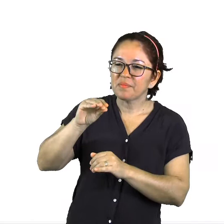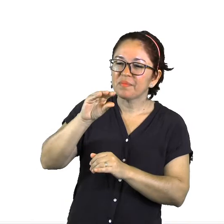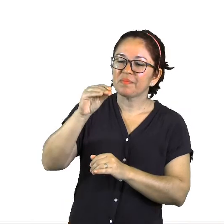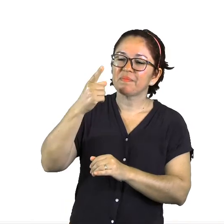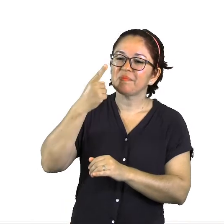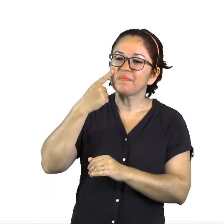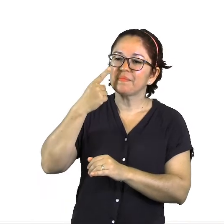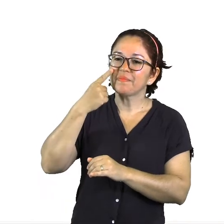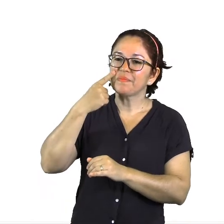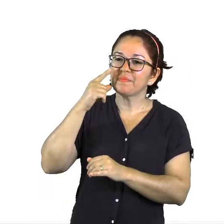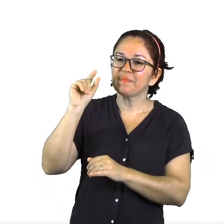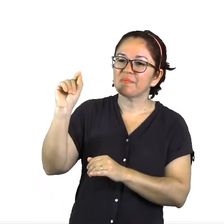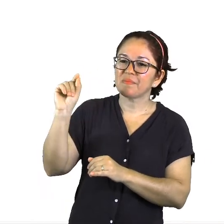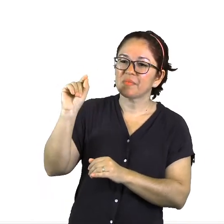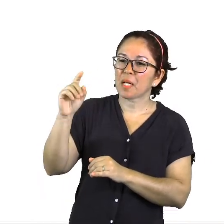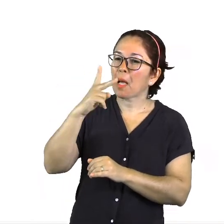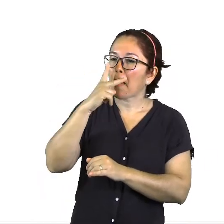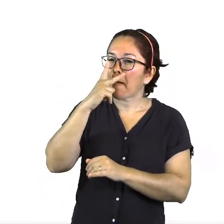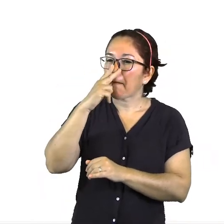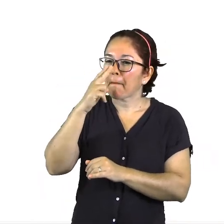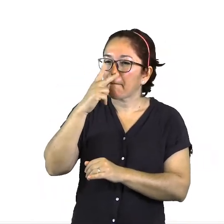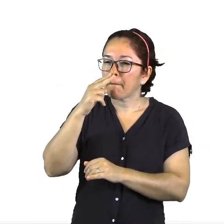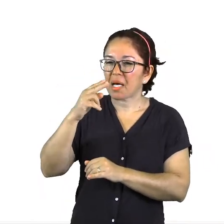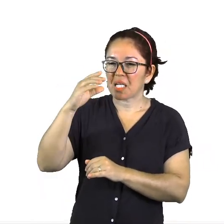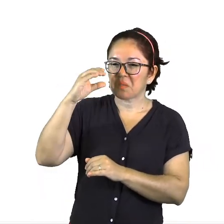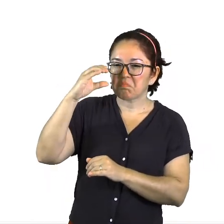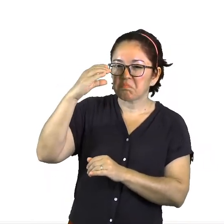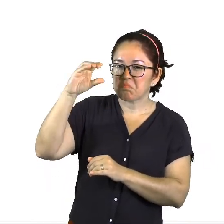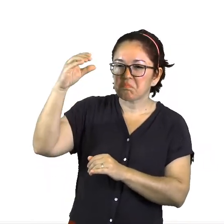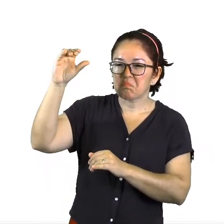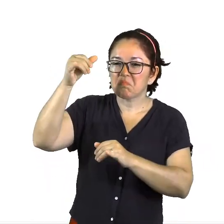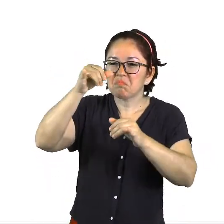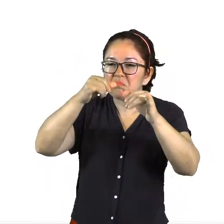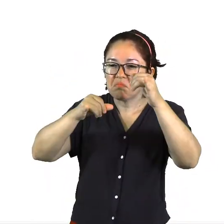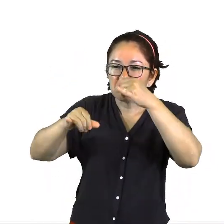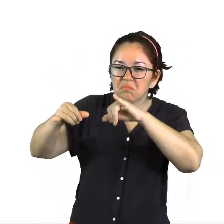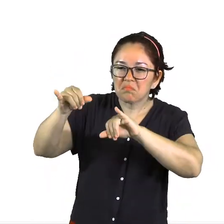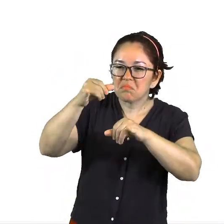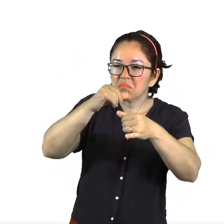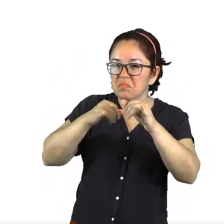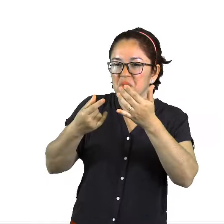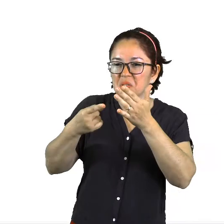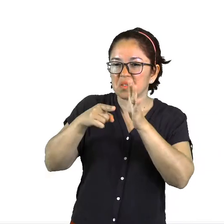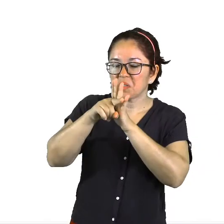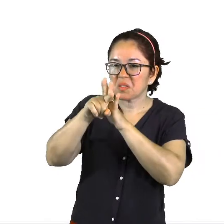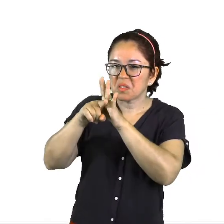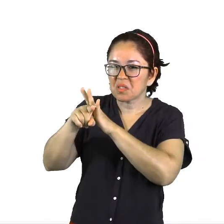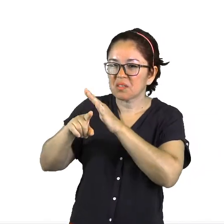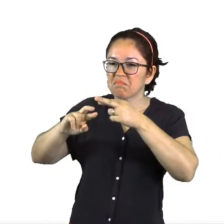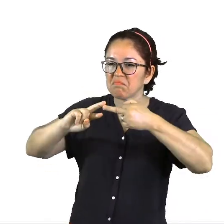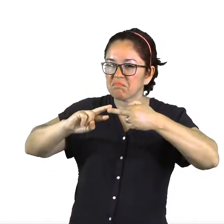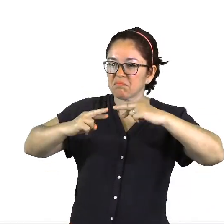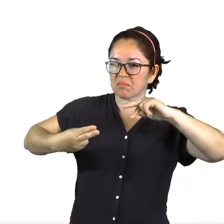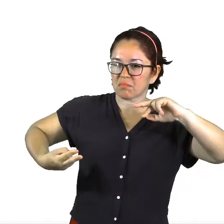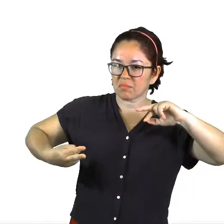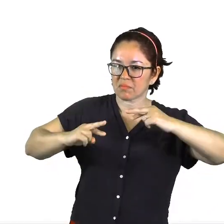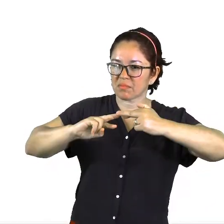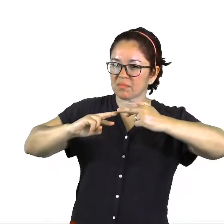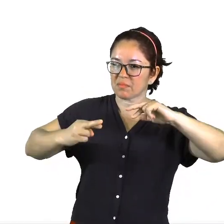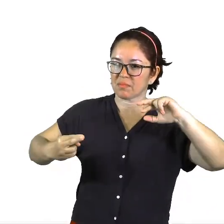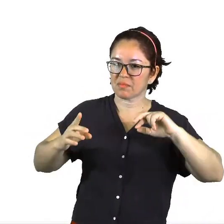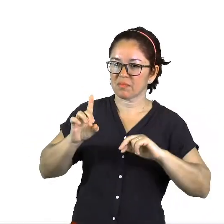uma plaquetinha de pesquisa, né? Uns tracinhos do DNA humano, alguns elementos da